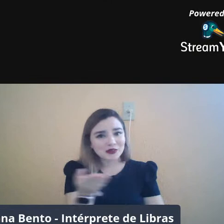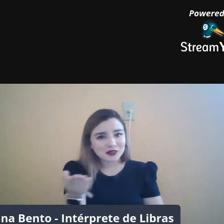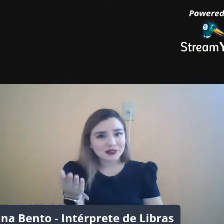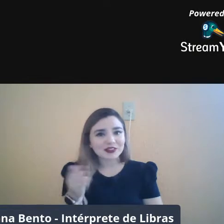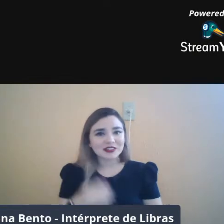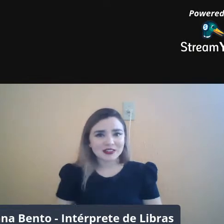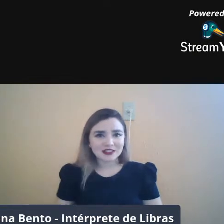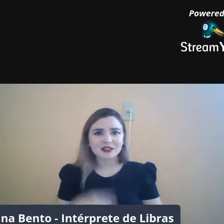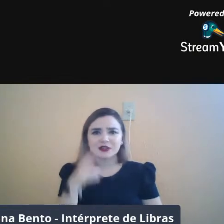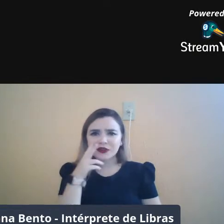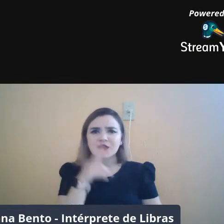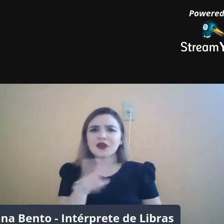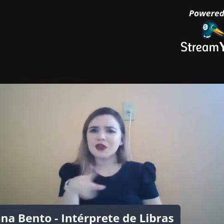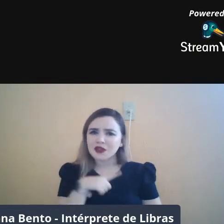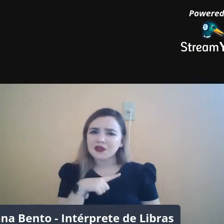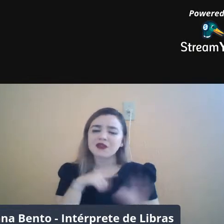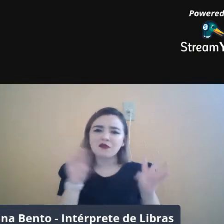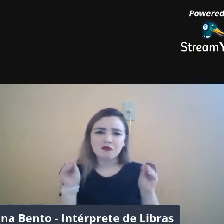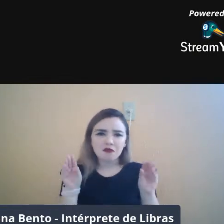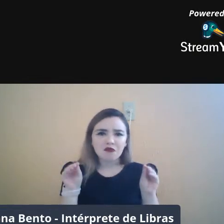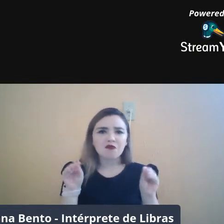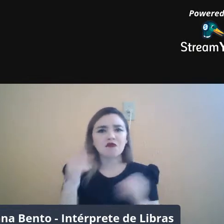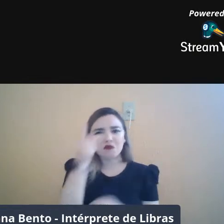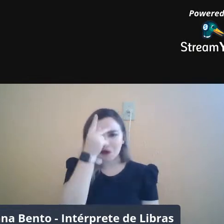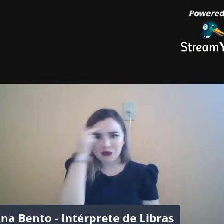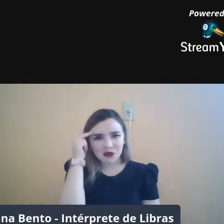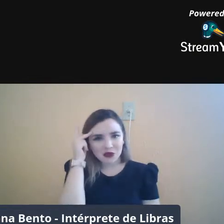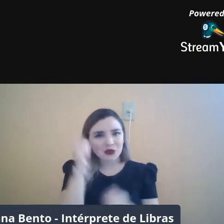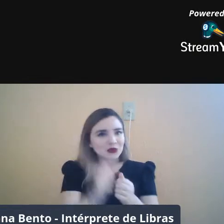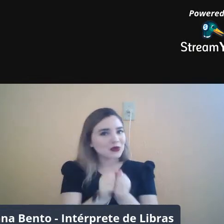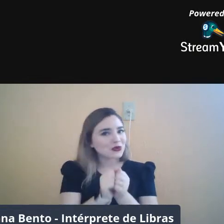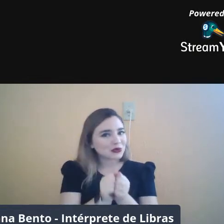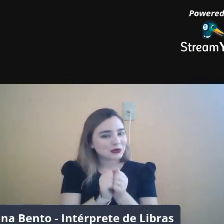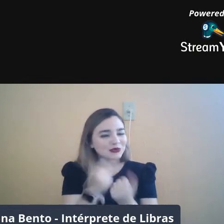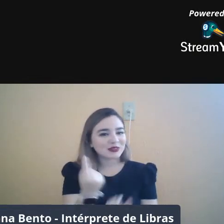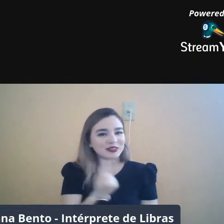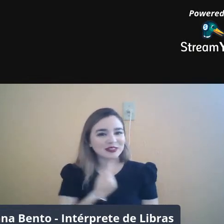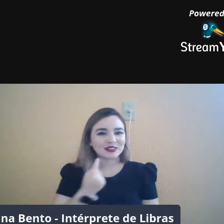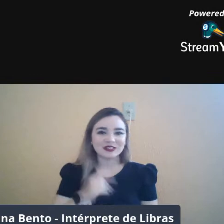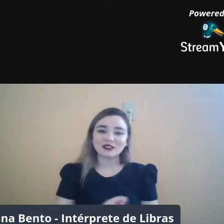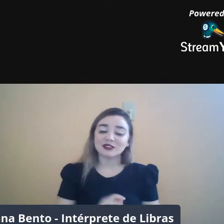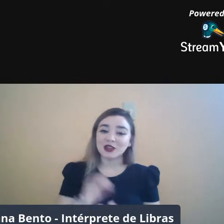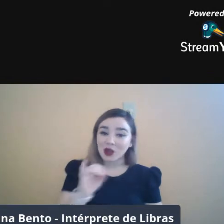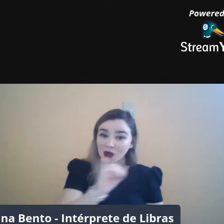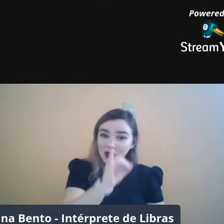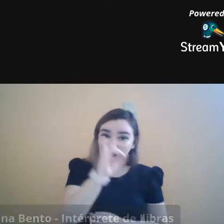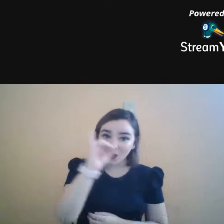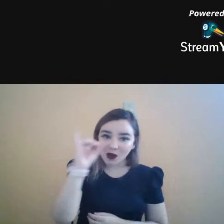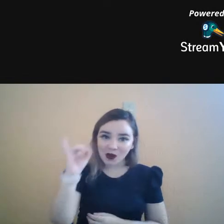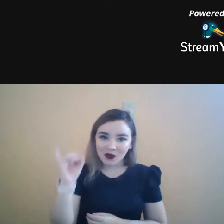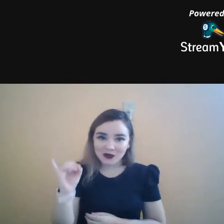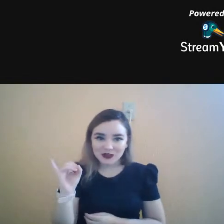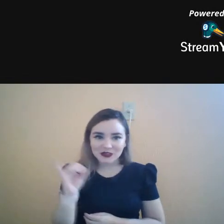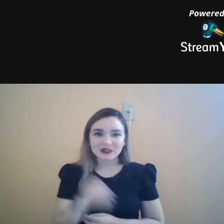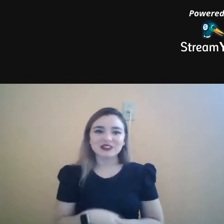Já estou vendo que tem muita gente ao vivo aí com a gente. Vou dar um oi para quem